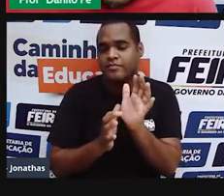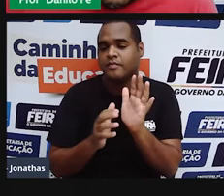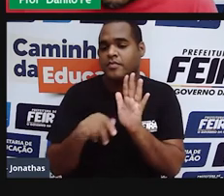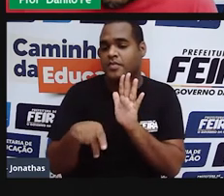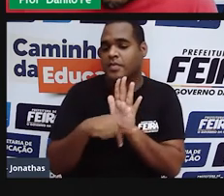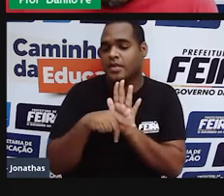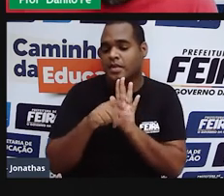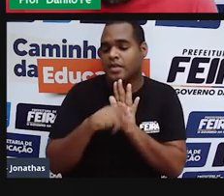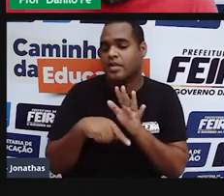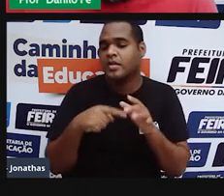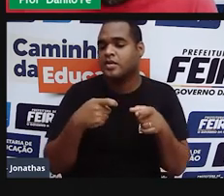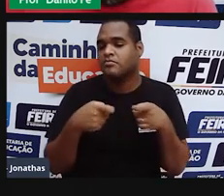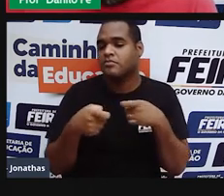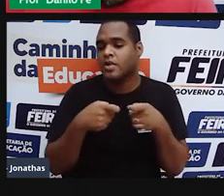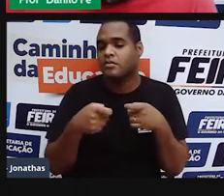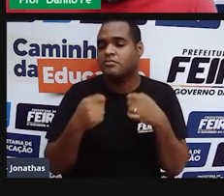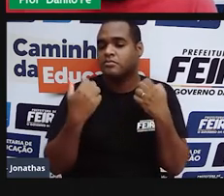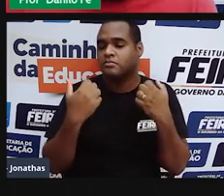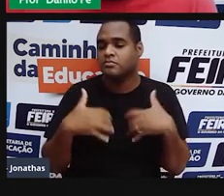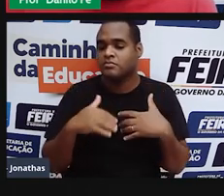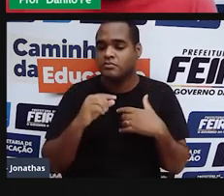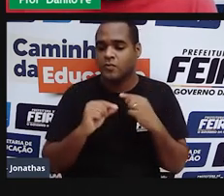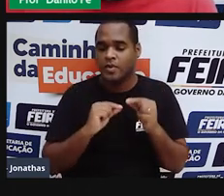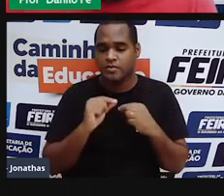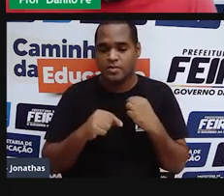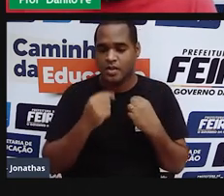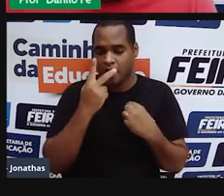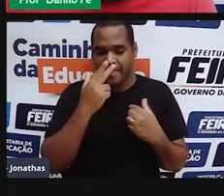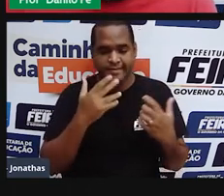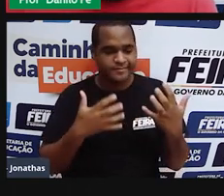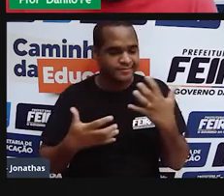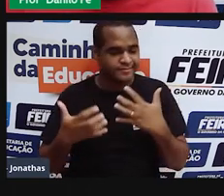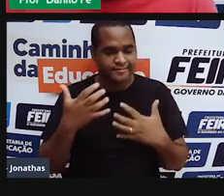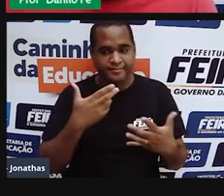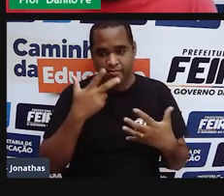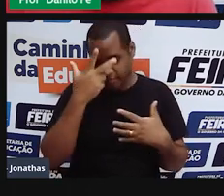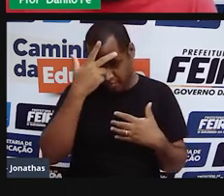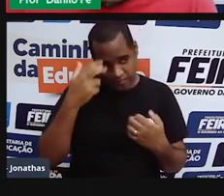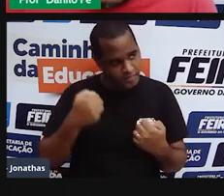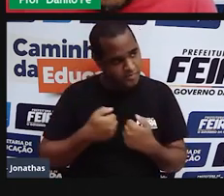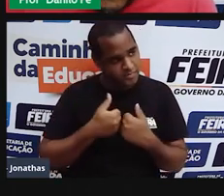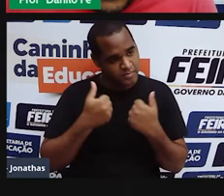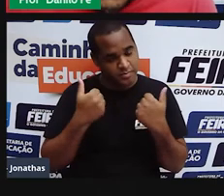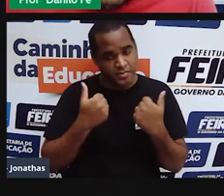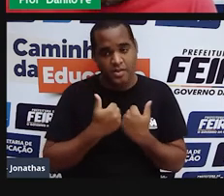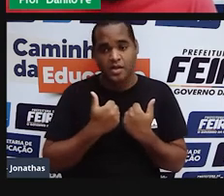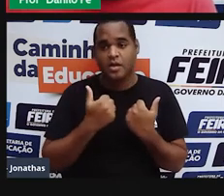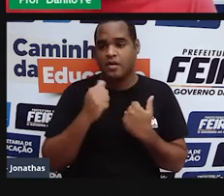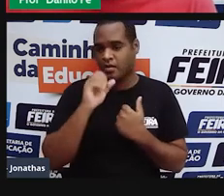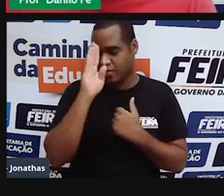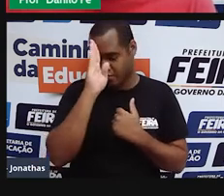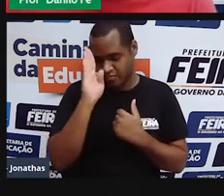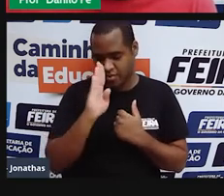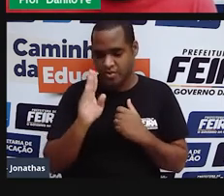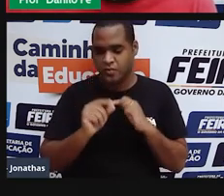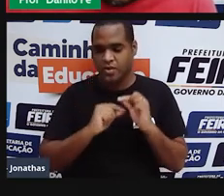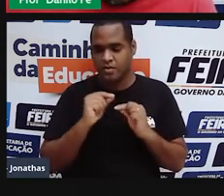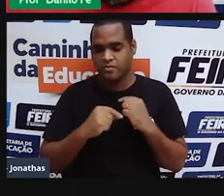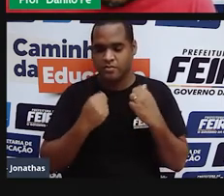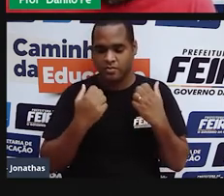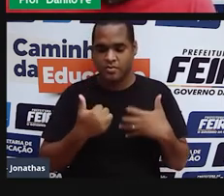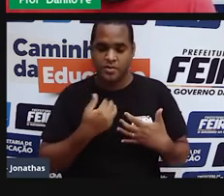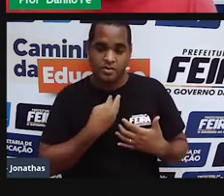Segunda Guerra e aí eles são né Essas pessoas lutavam pelo Brasil